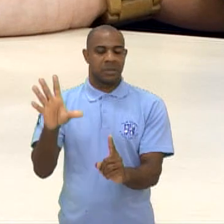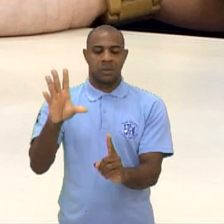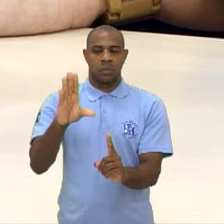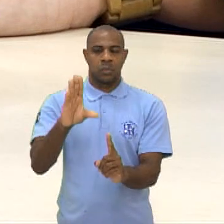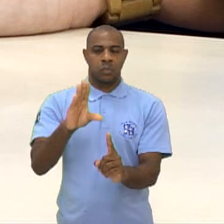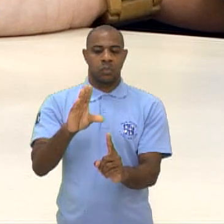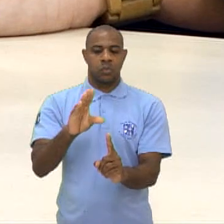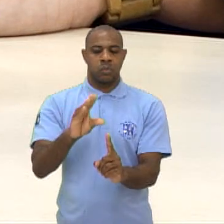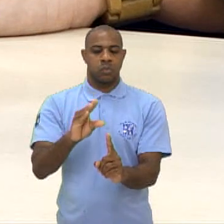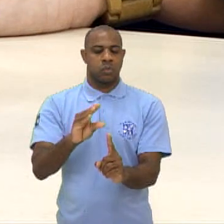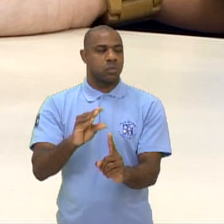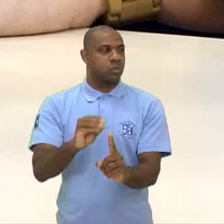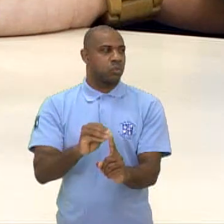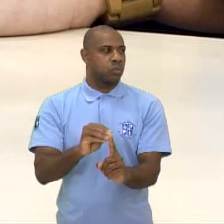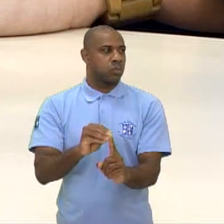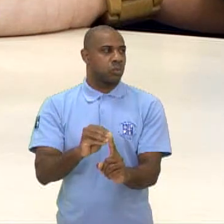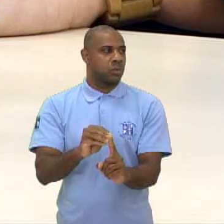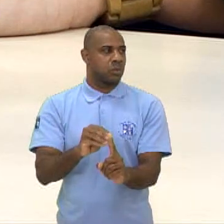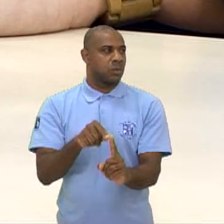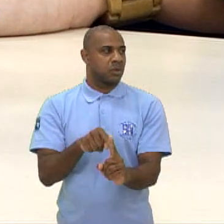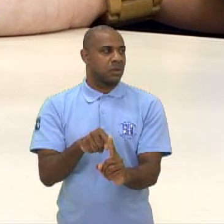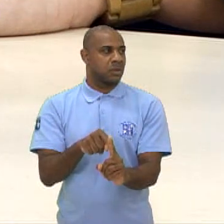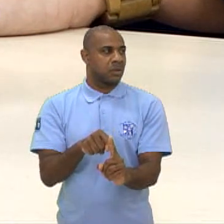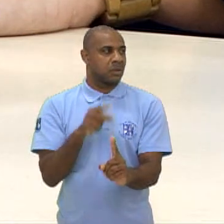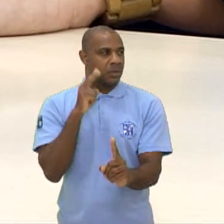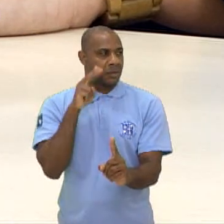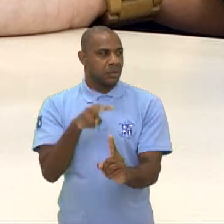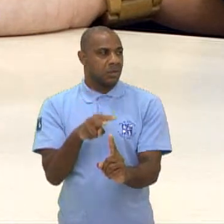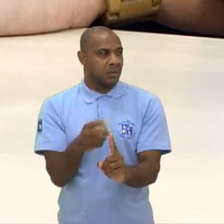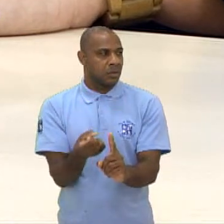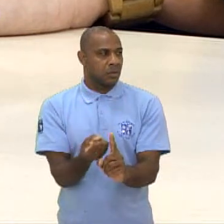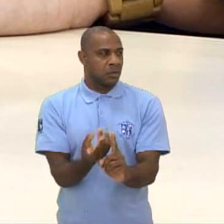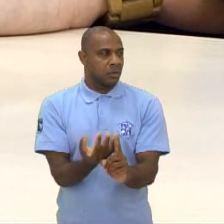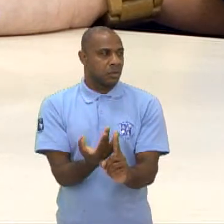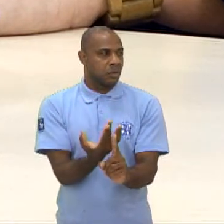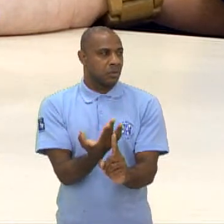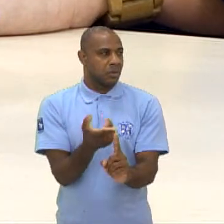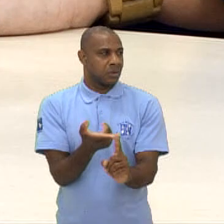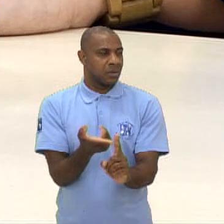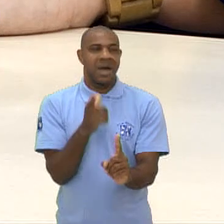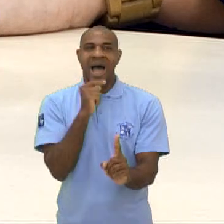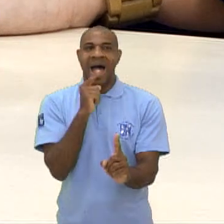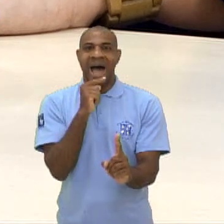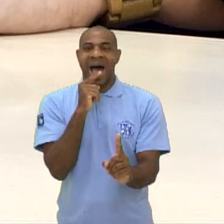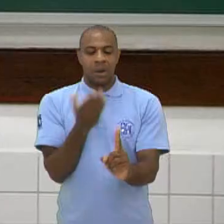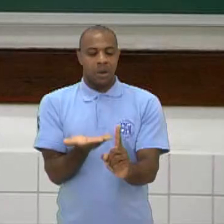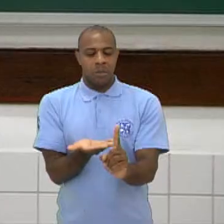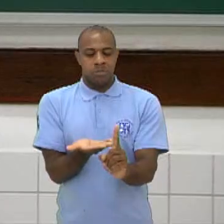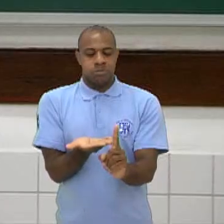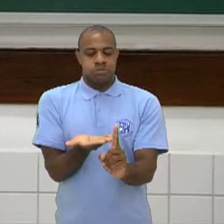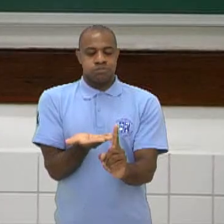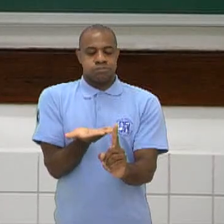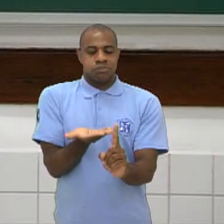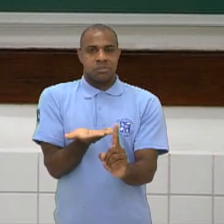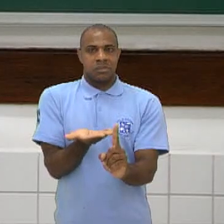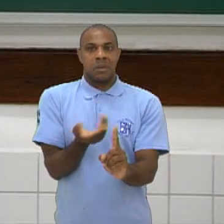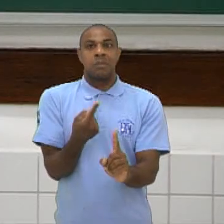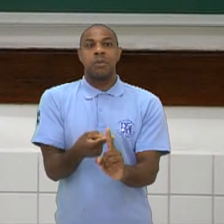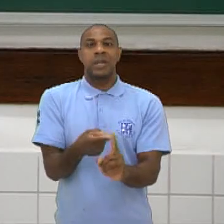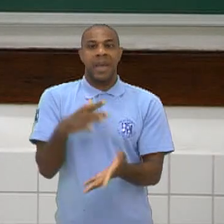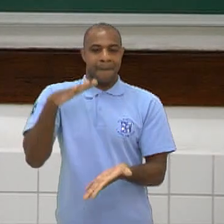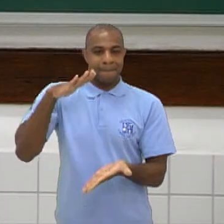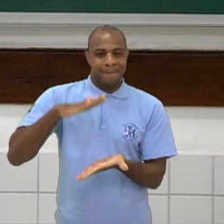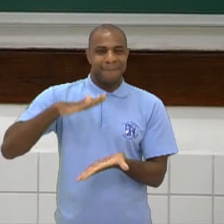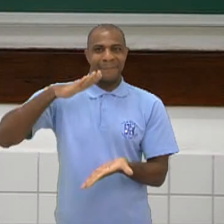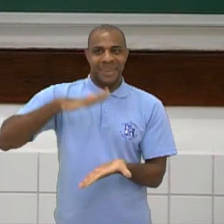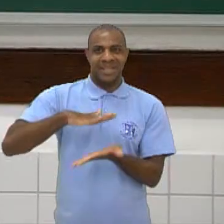E conforme ela apaga, olha que legal. Vocês conseguiram ver que subiu o líquido ali um pouquinho? Por que isso acontece? Porque diminui a pressão ali,